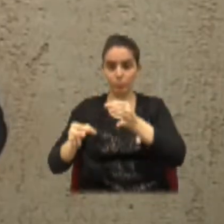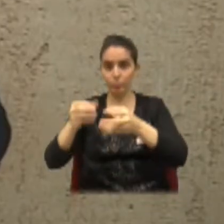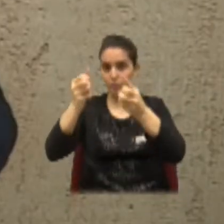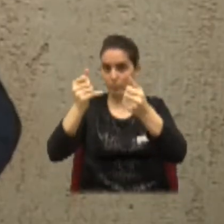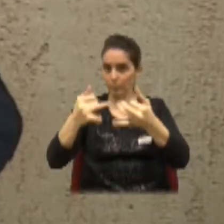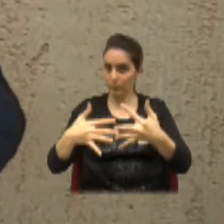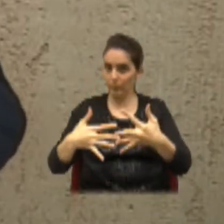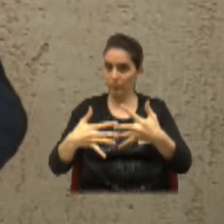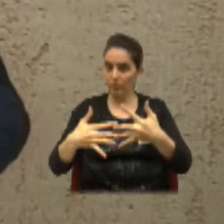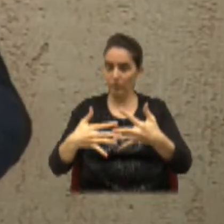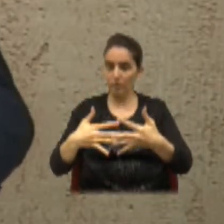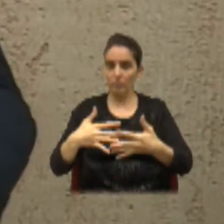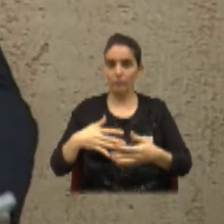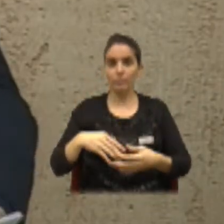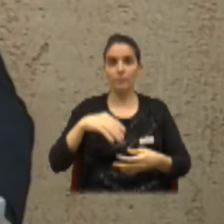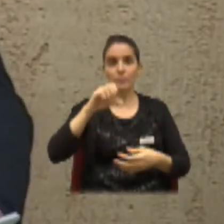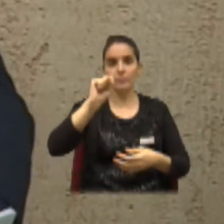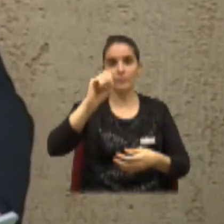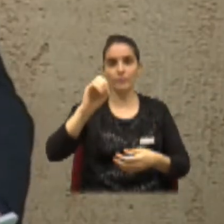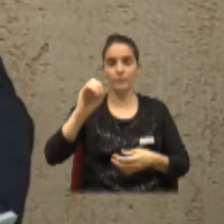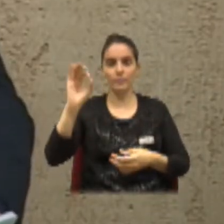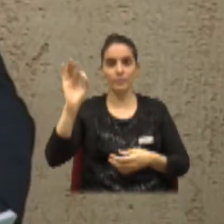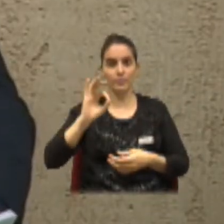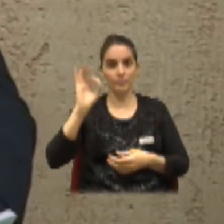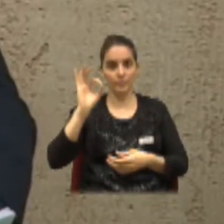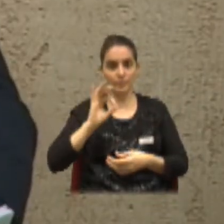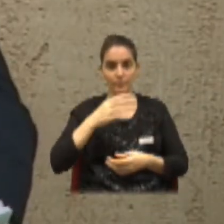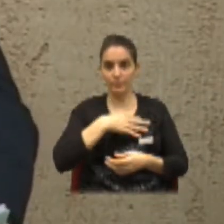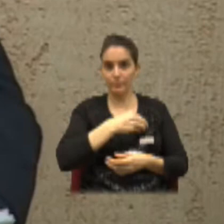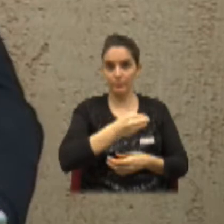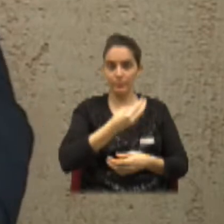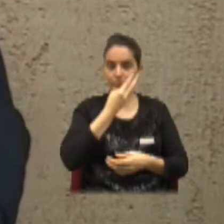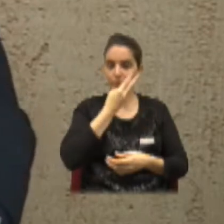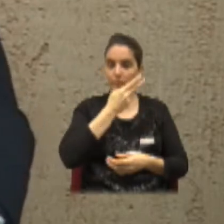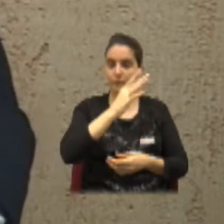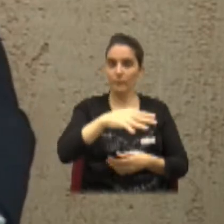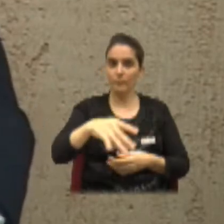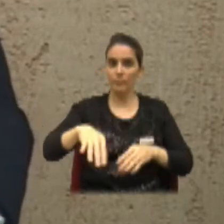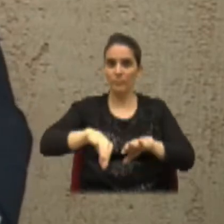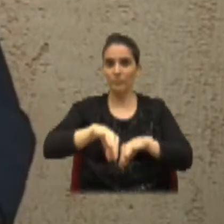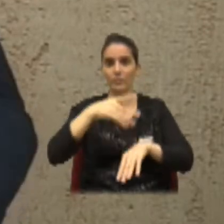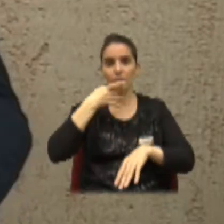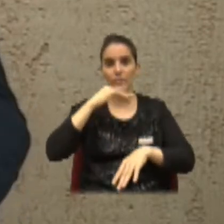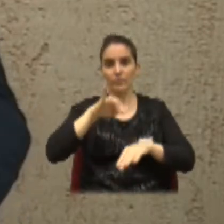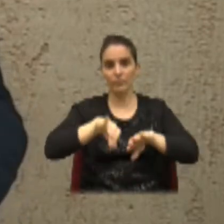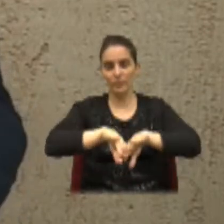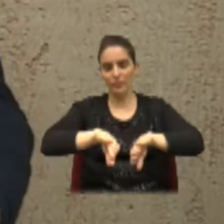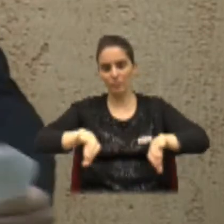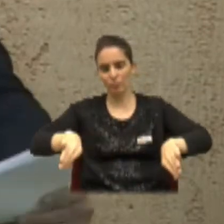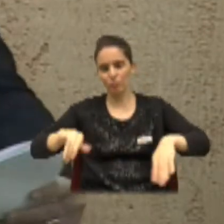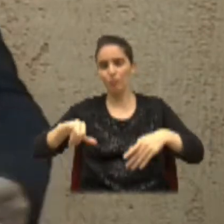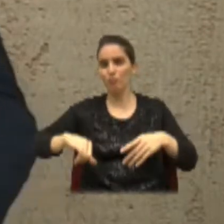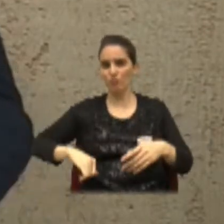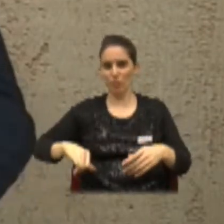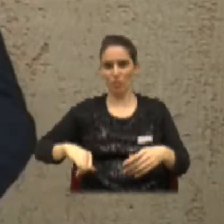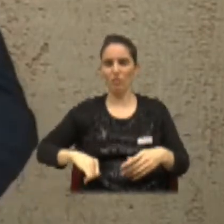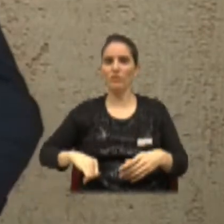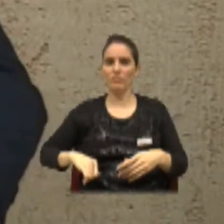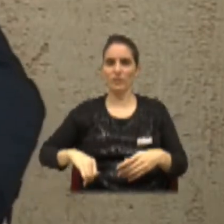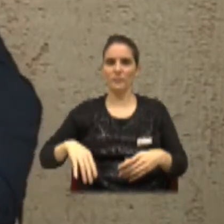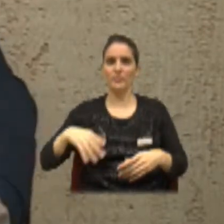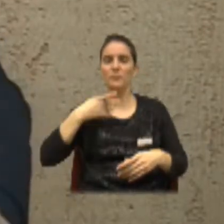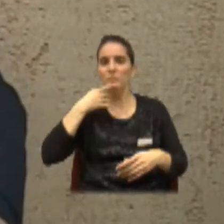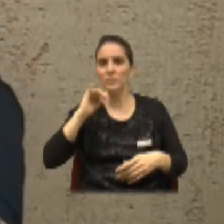fica alarmado que 80% dos filhos de pais separados sofrem de alienação parental. E